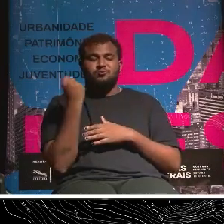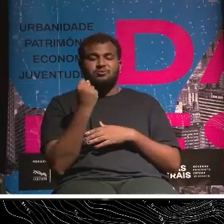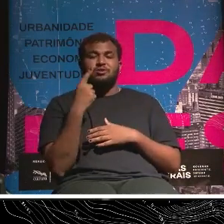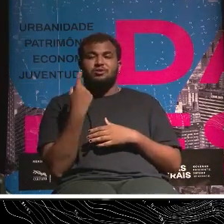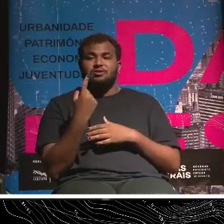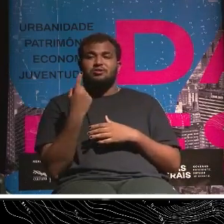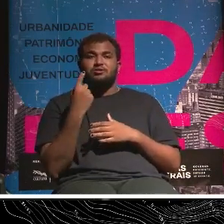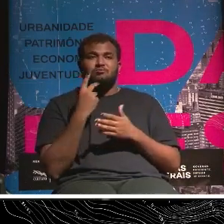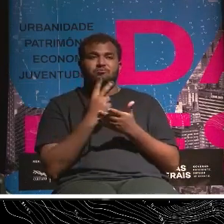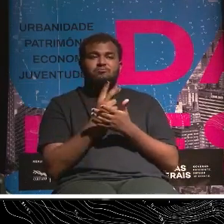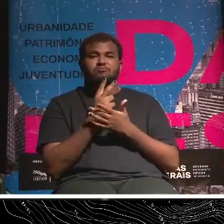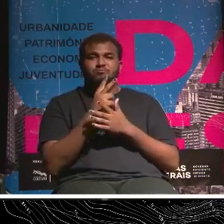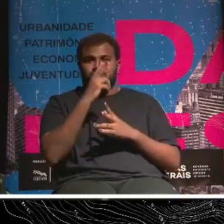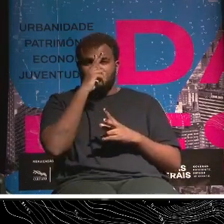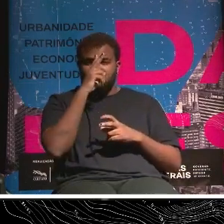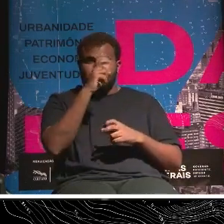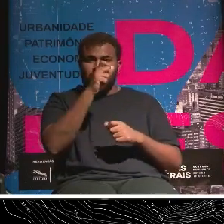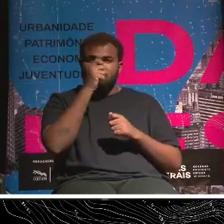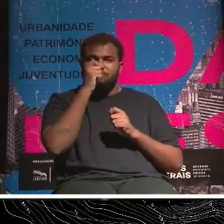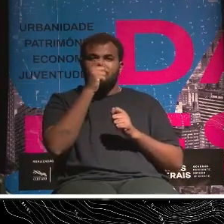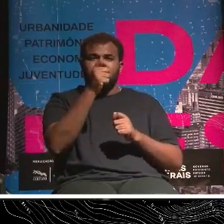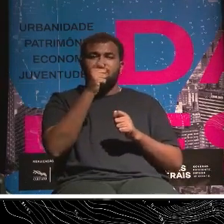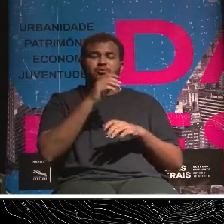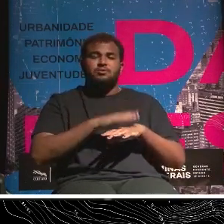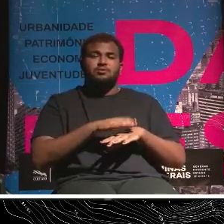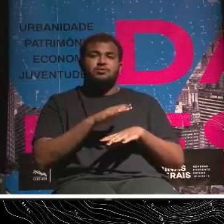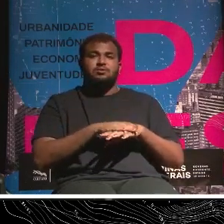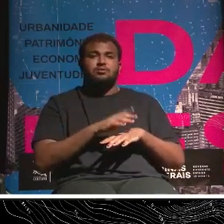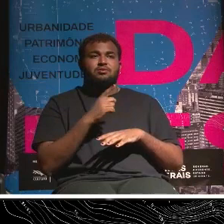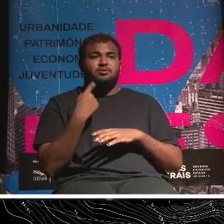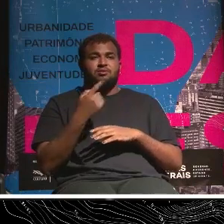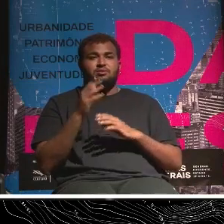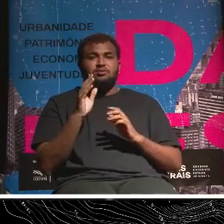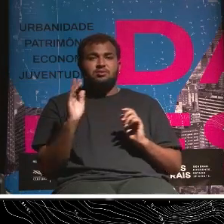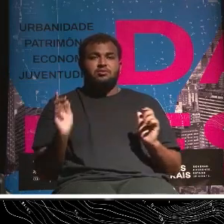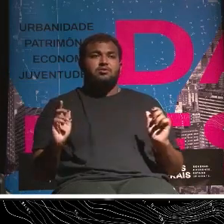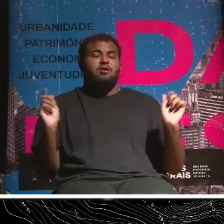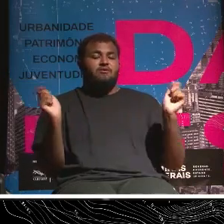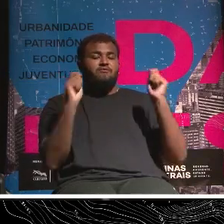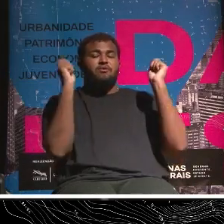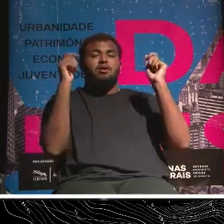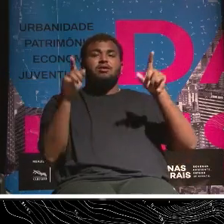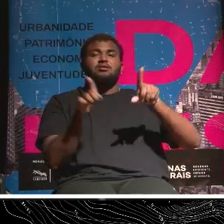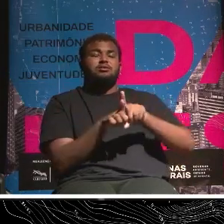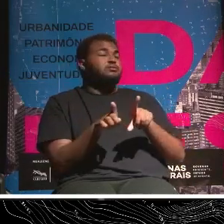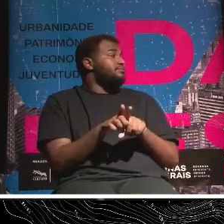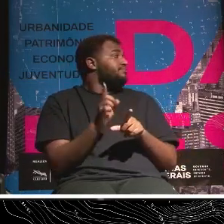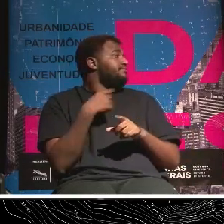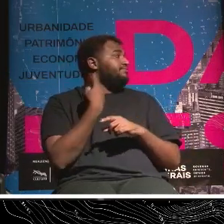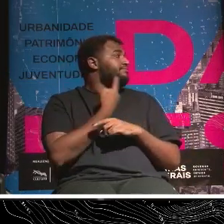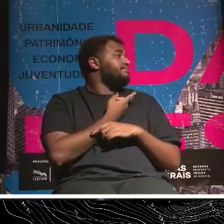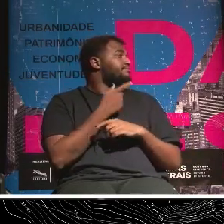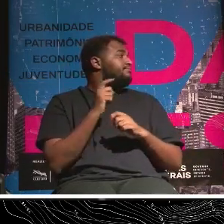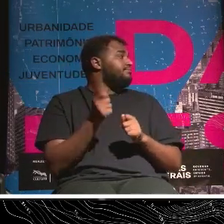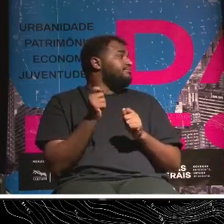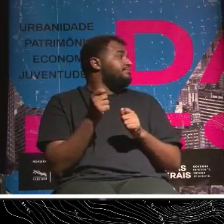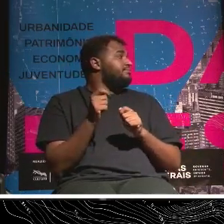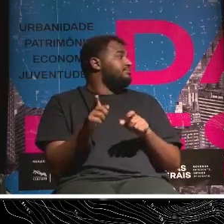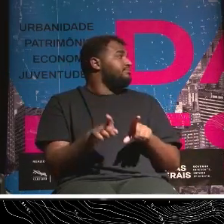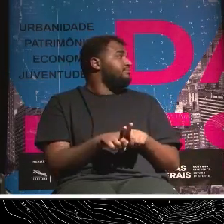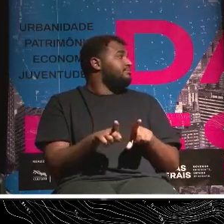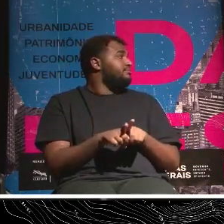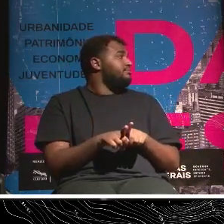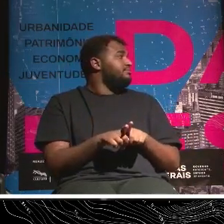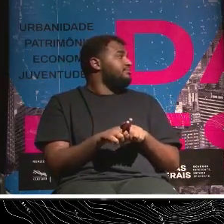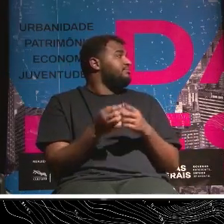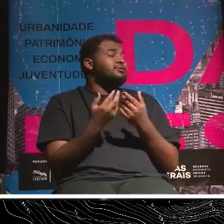continua resistindo, né? Então a gente resiste através do rap, das nossas festas, né? Das nossas resistências